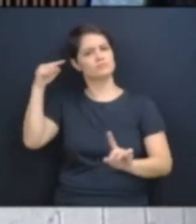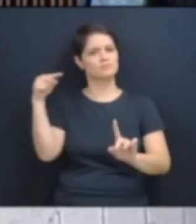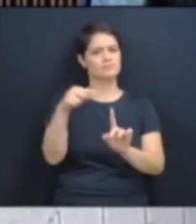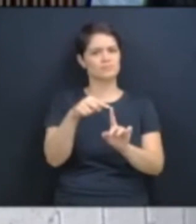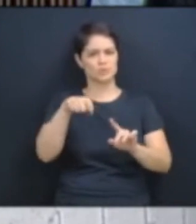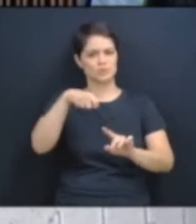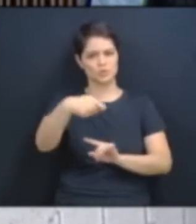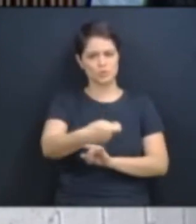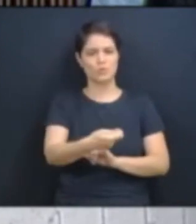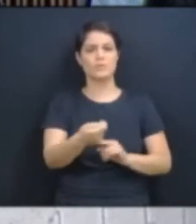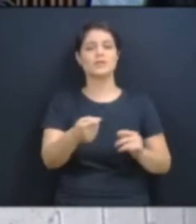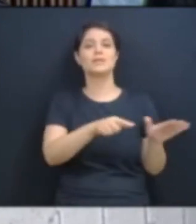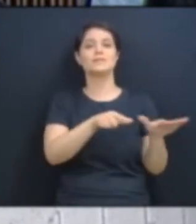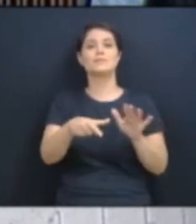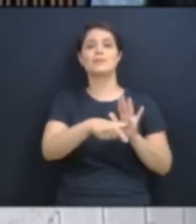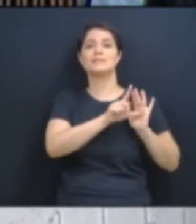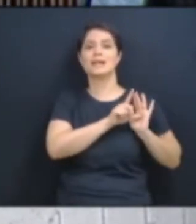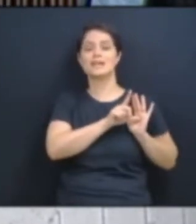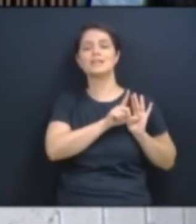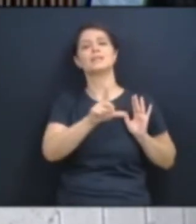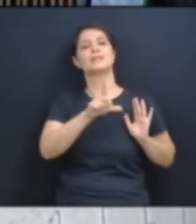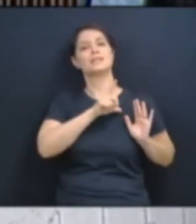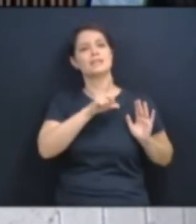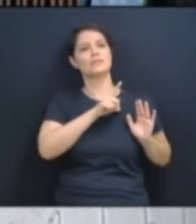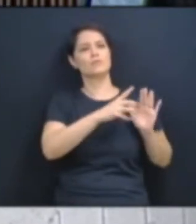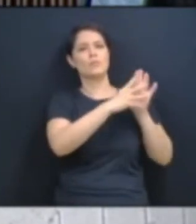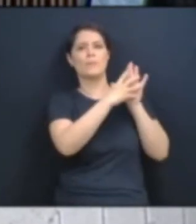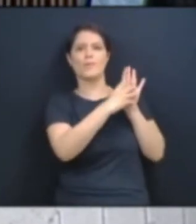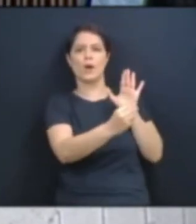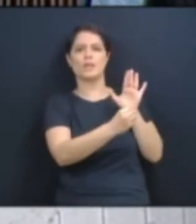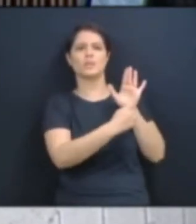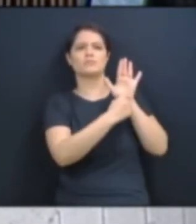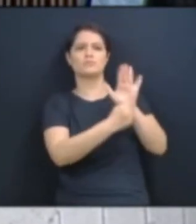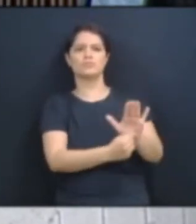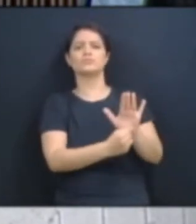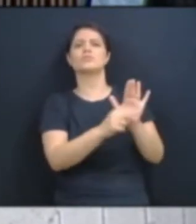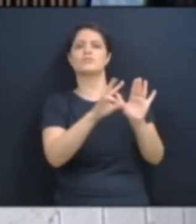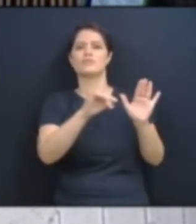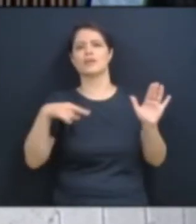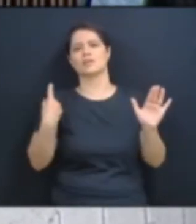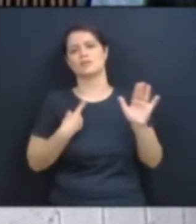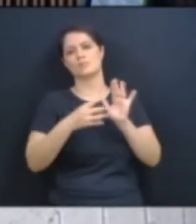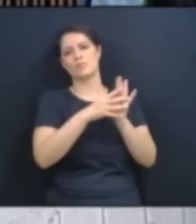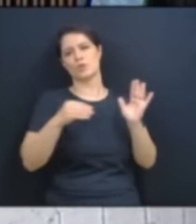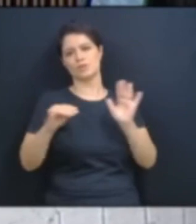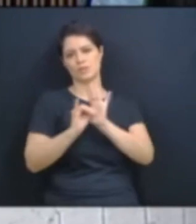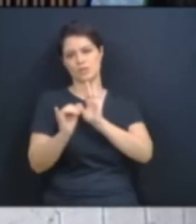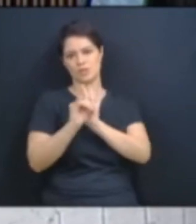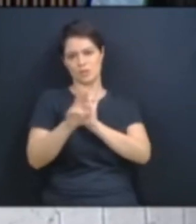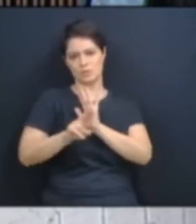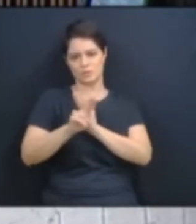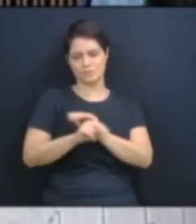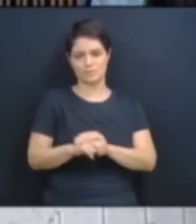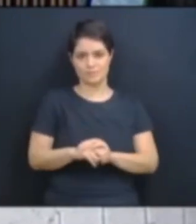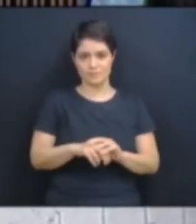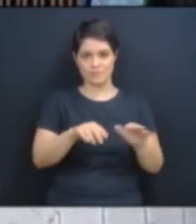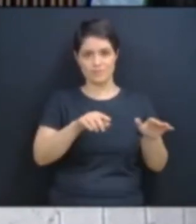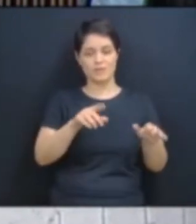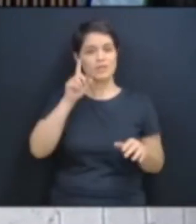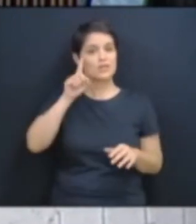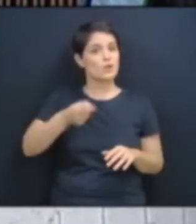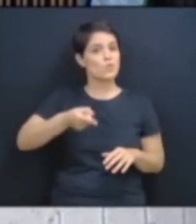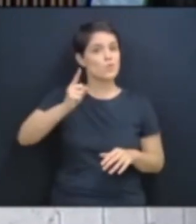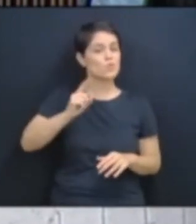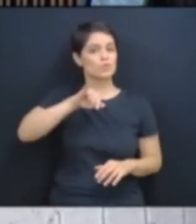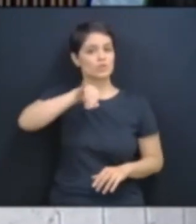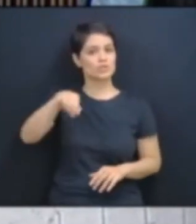1 de janeiro para cá, depois que o presidente Lula assumiu, a nossa frente parlamentar extinta aqui fez